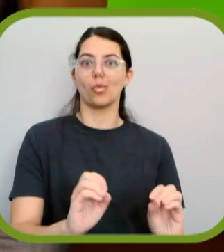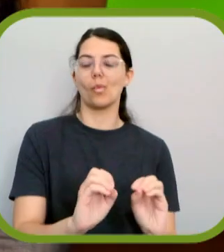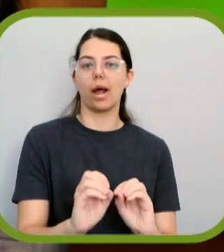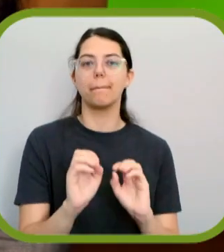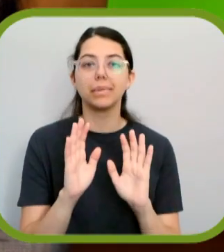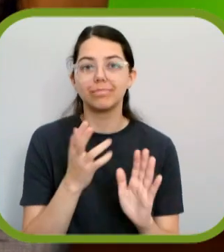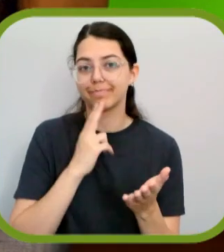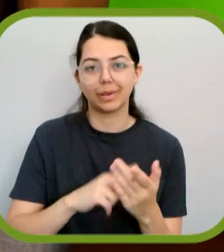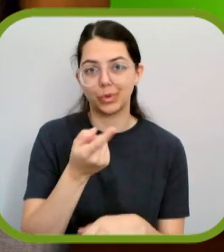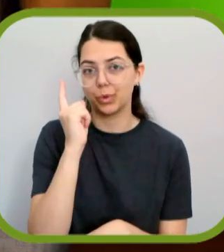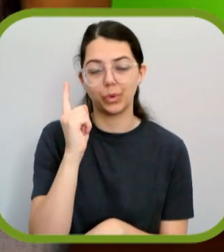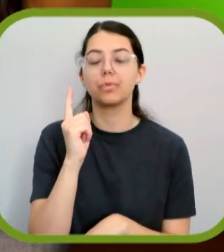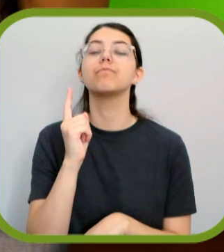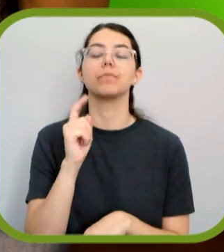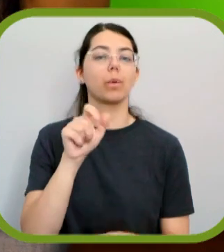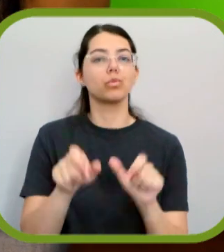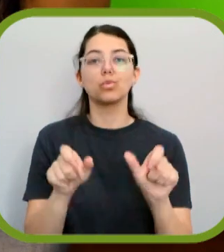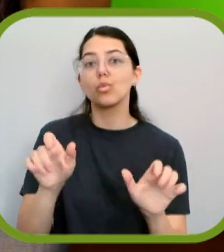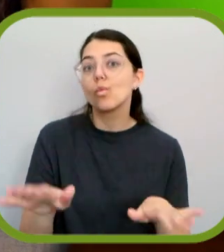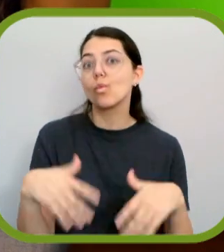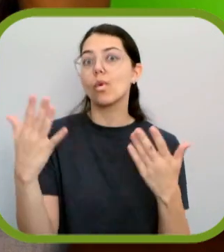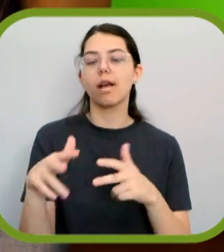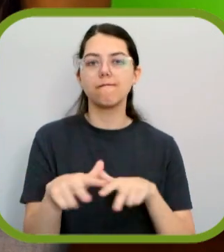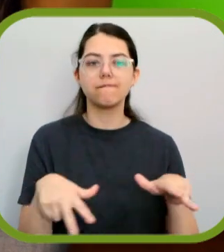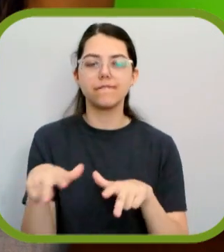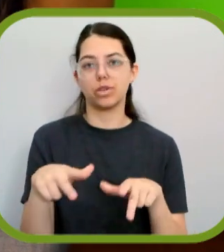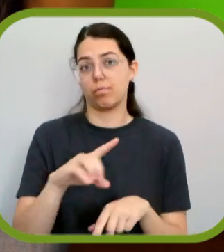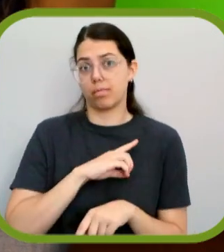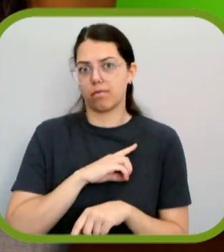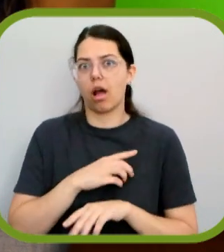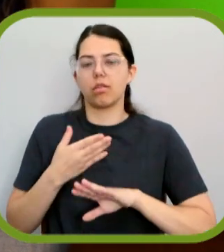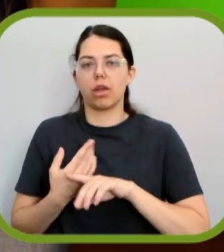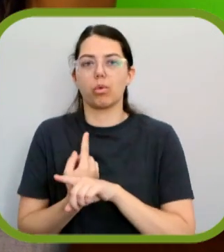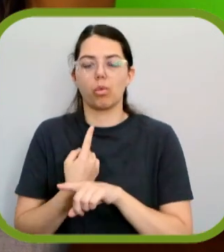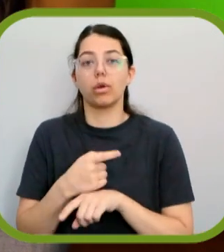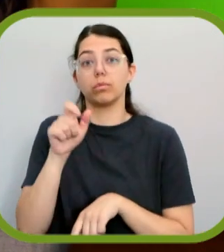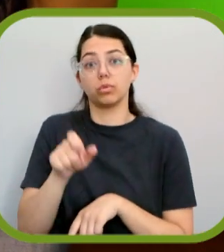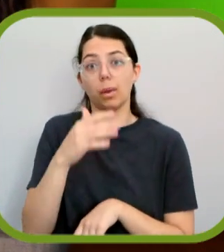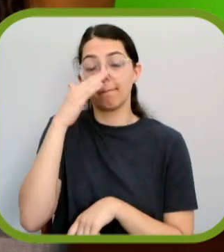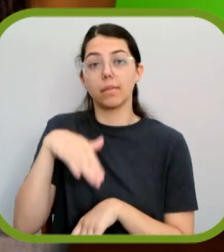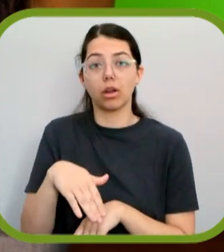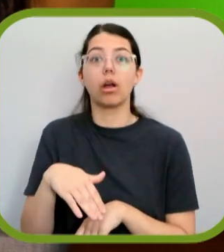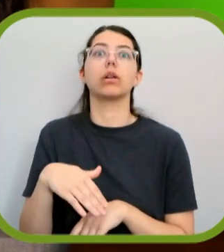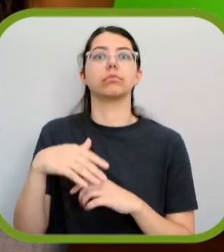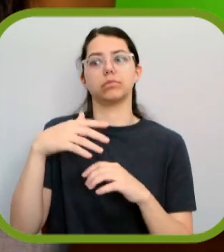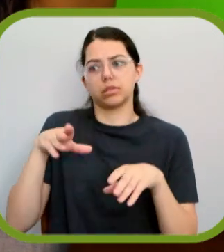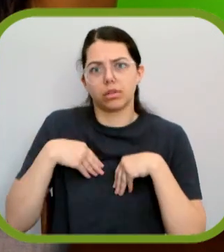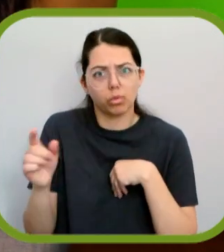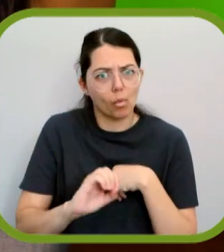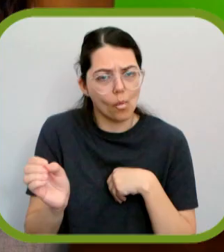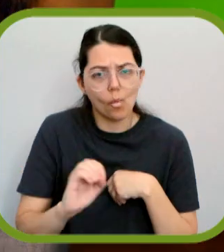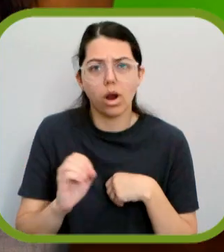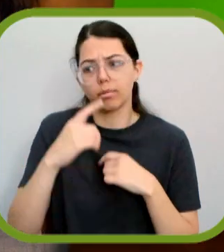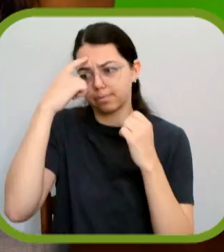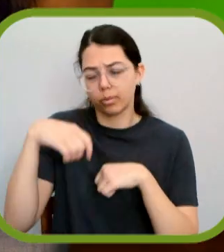já não têm qualquer responsabilidade sobre aquilo, quando não é verdade. Qualquer pessoa que partilhe um vídeo íntimo, ainda para mais de alguém menor de idade,